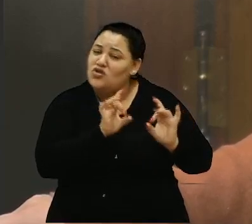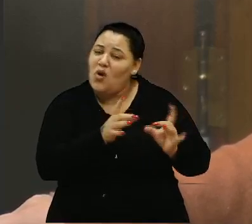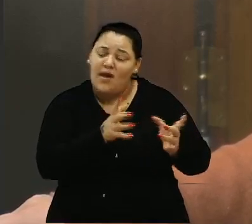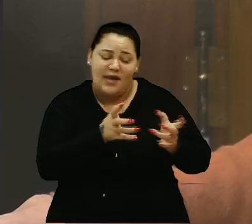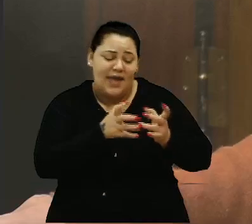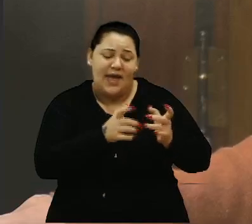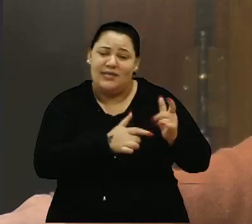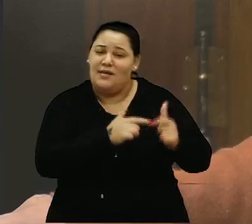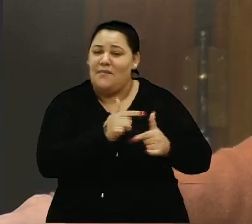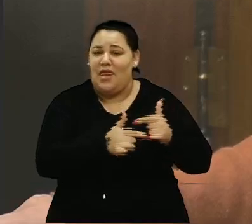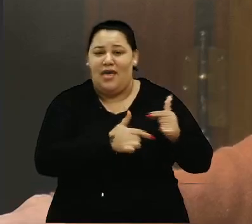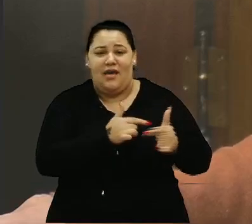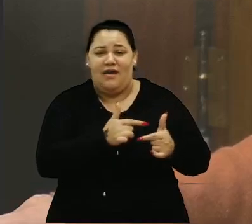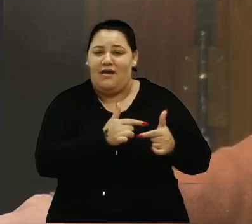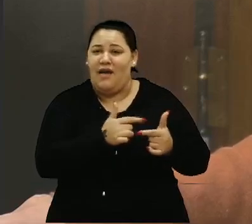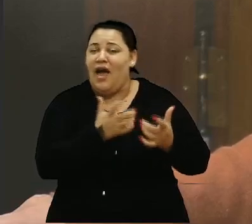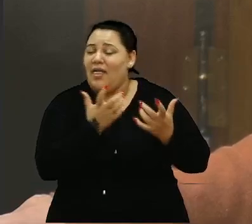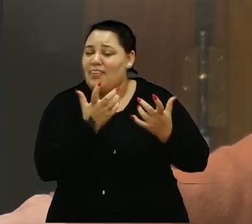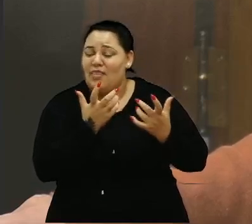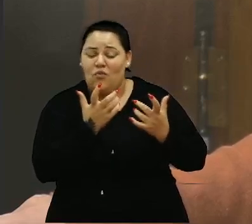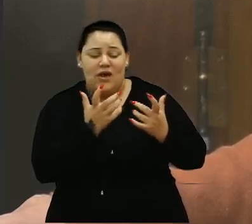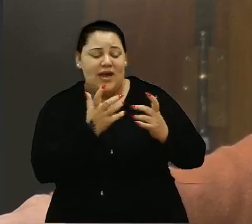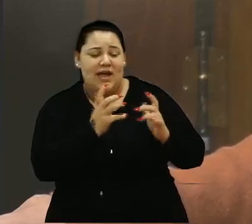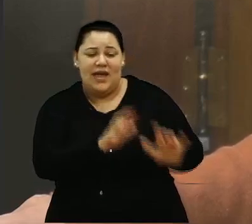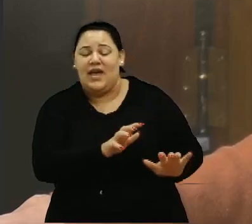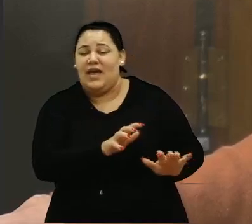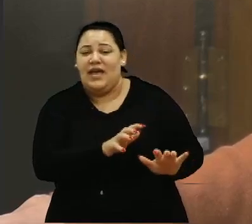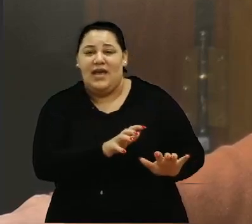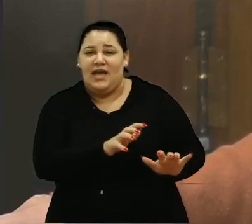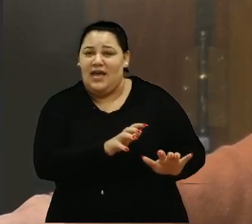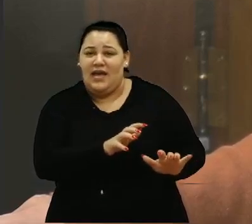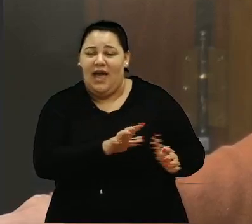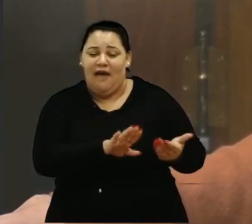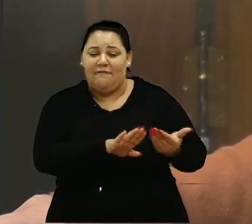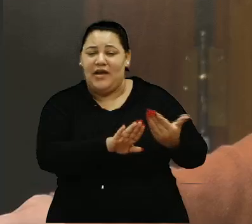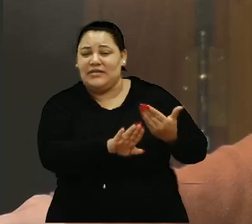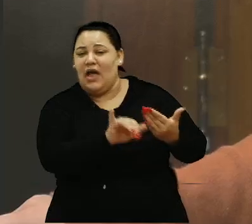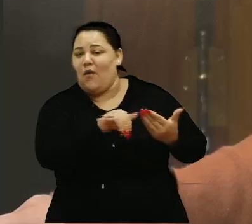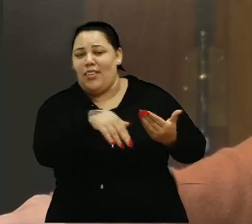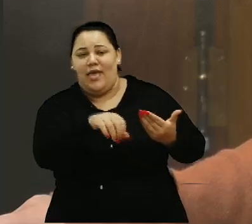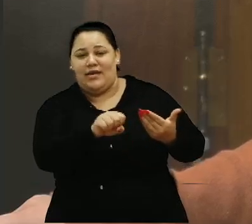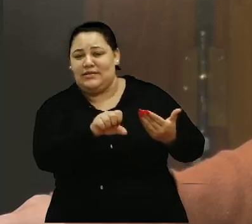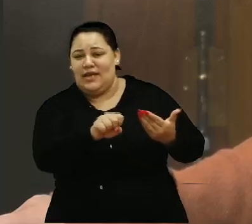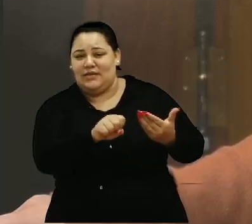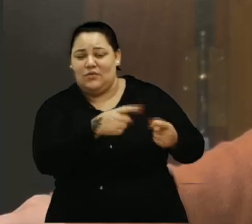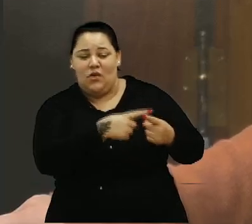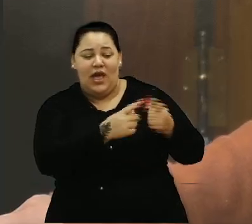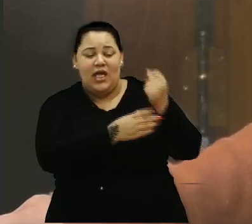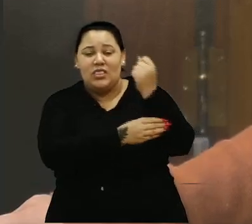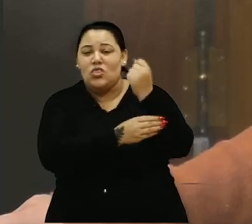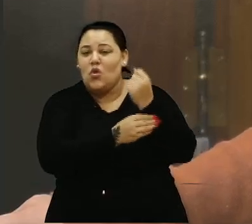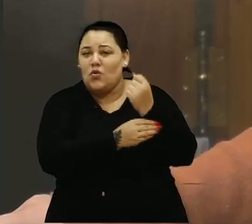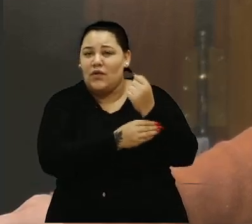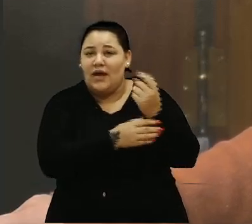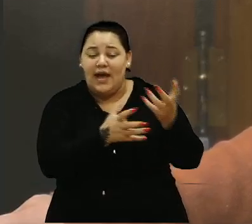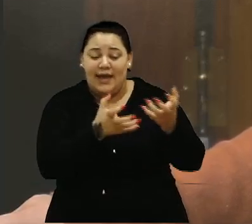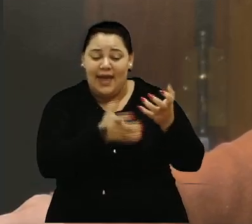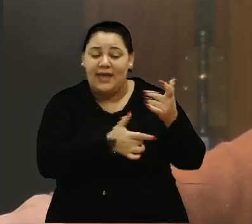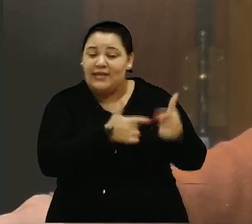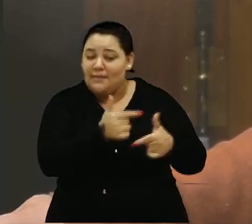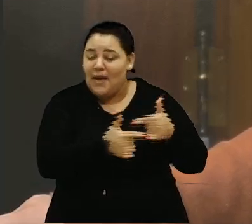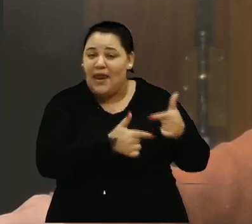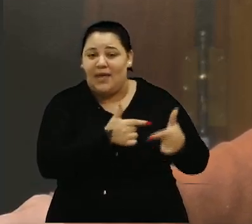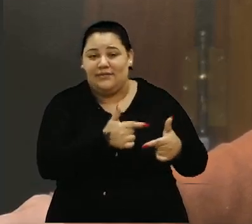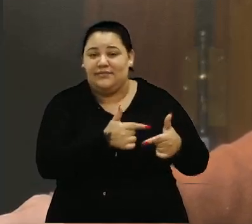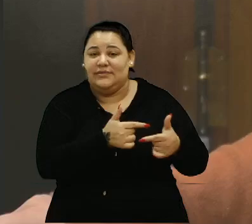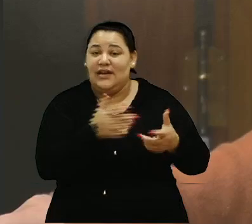Elas não querem não querem se encostar pelo INSS por causa das suas dores. Elas querem trabalhar, elas